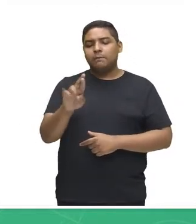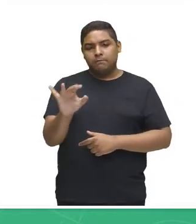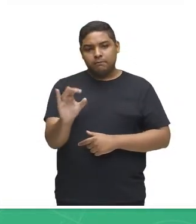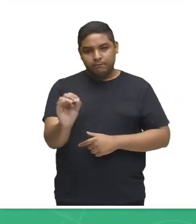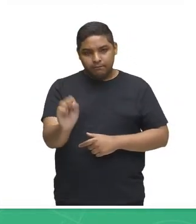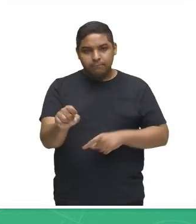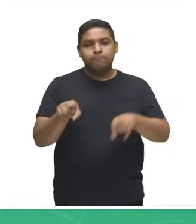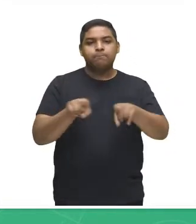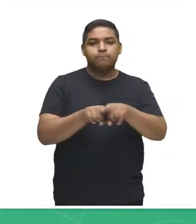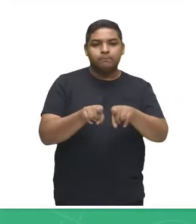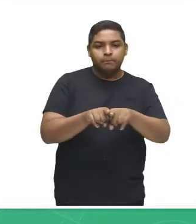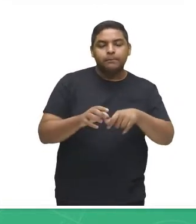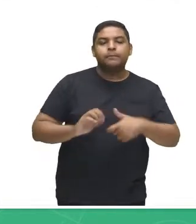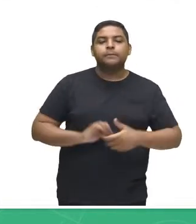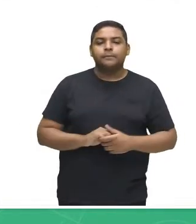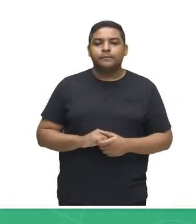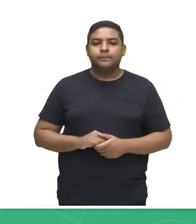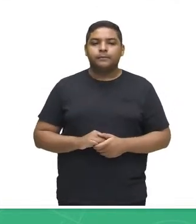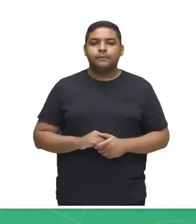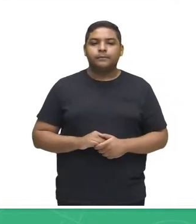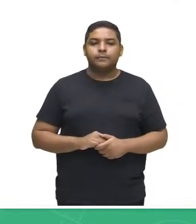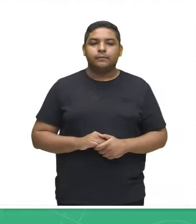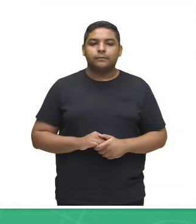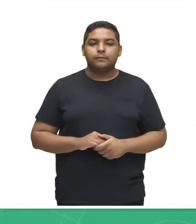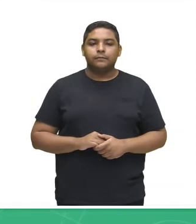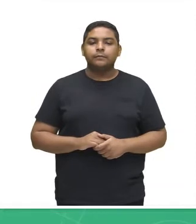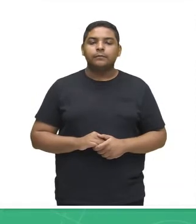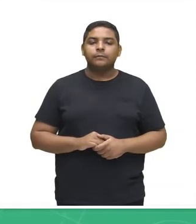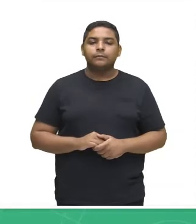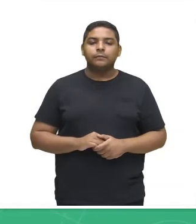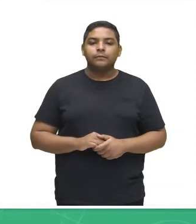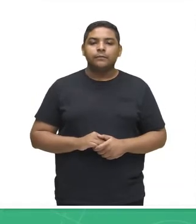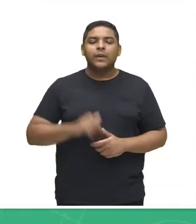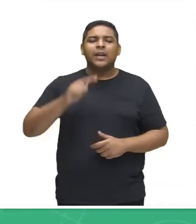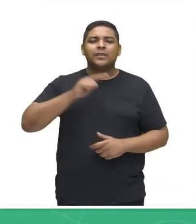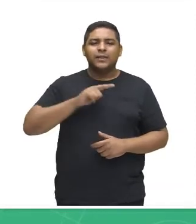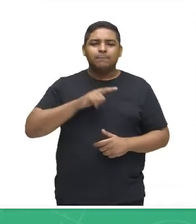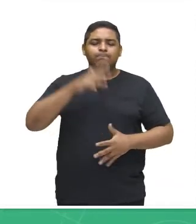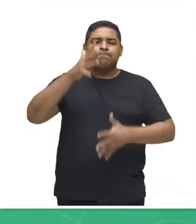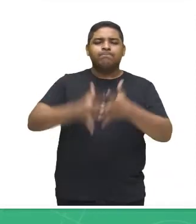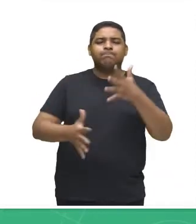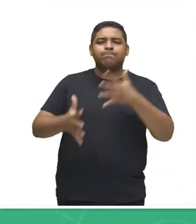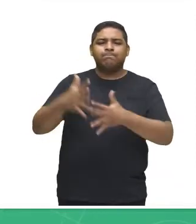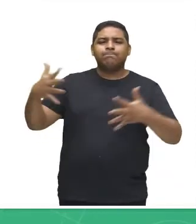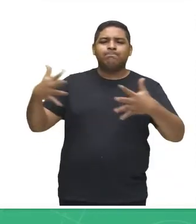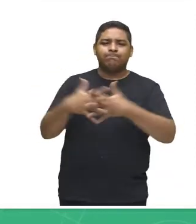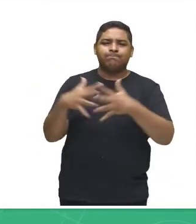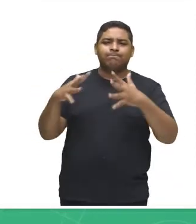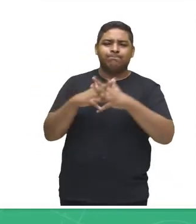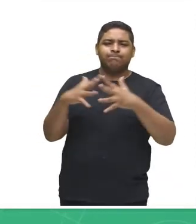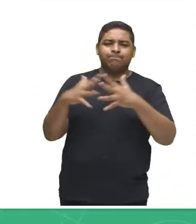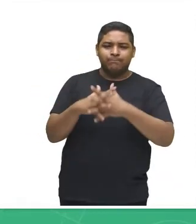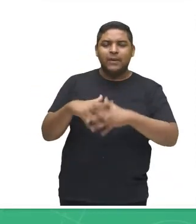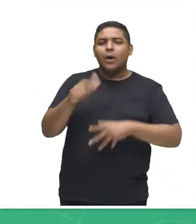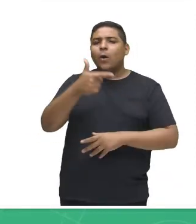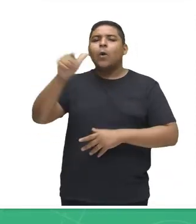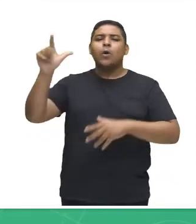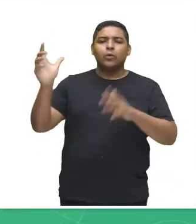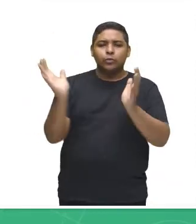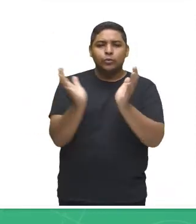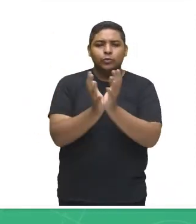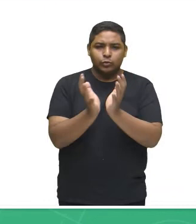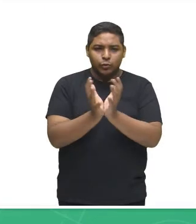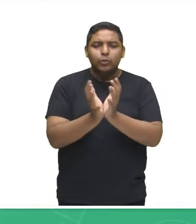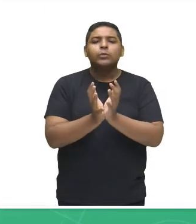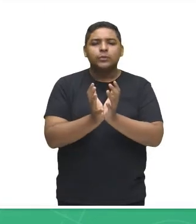partir da sua expansão com outros grupos. E um desses grupos, olha aí nosso próximo texto para vocês, serão os